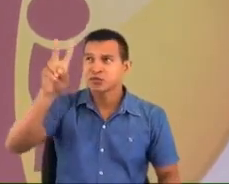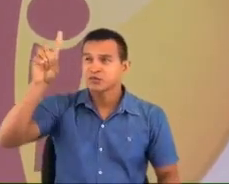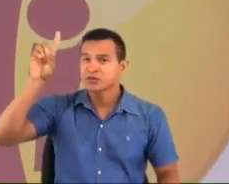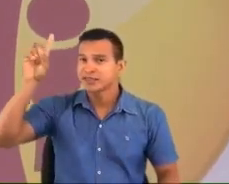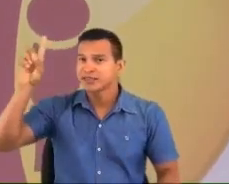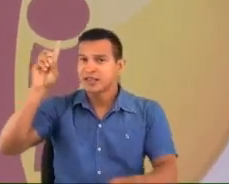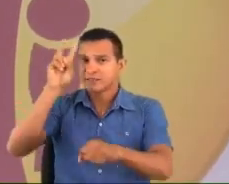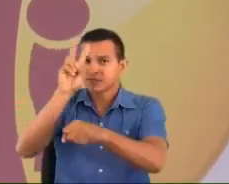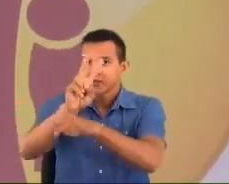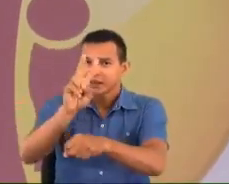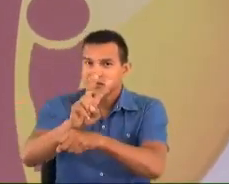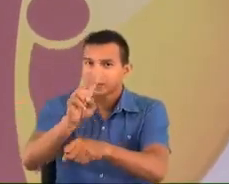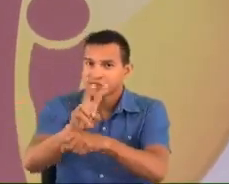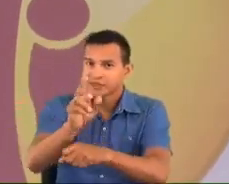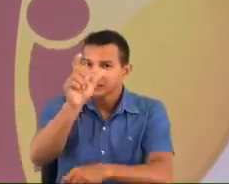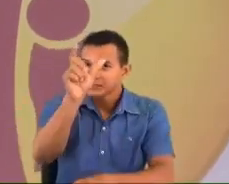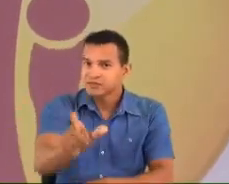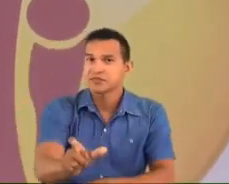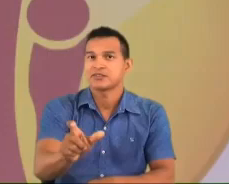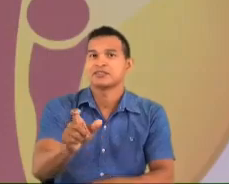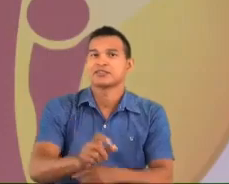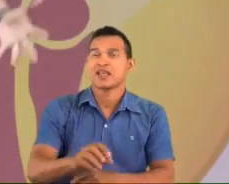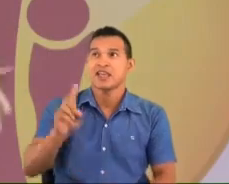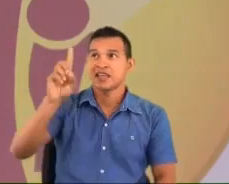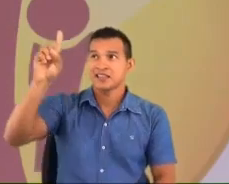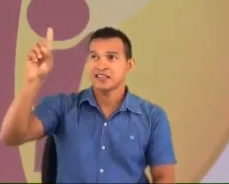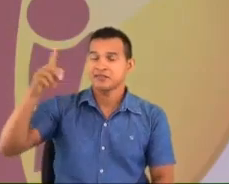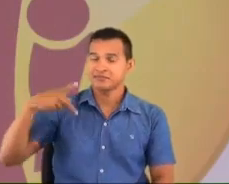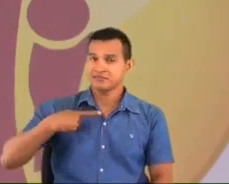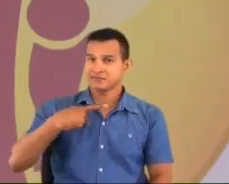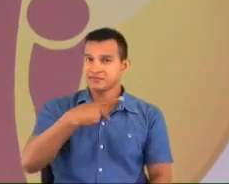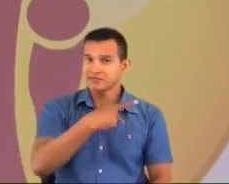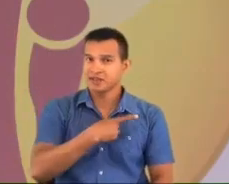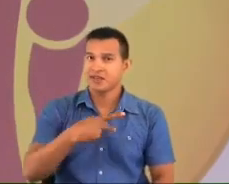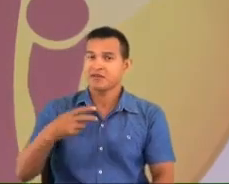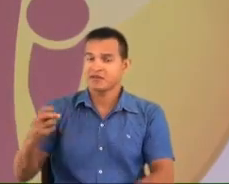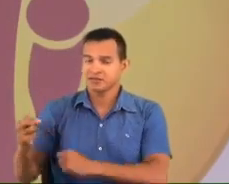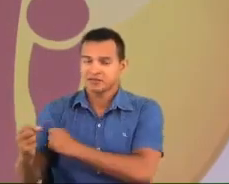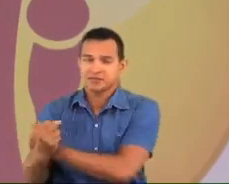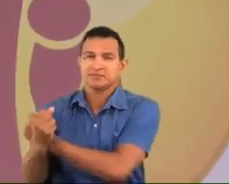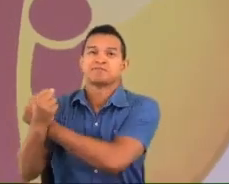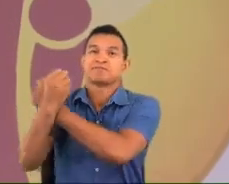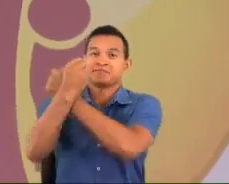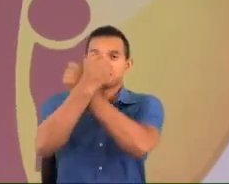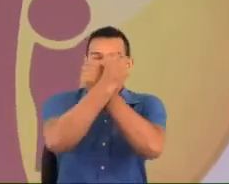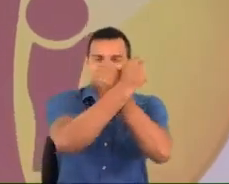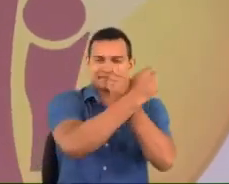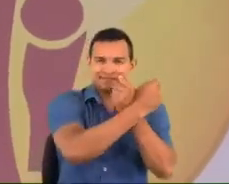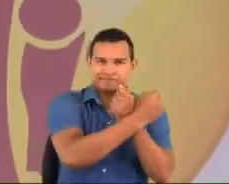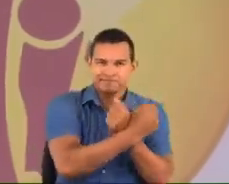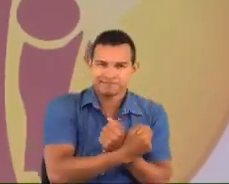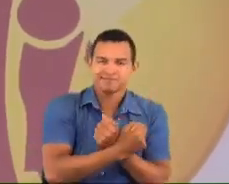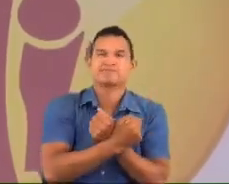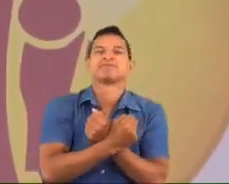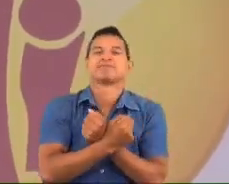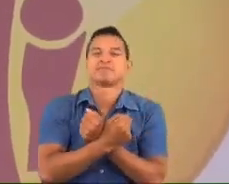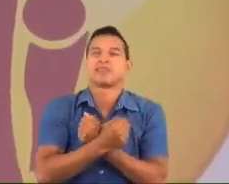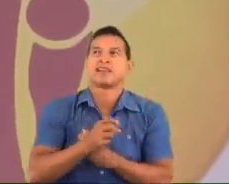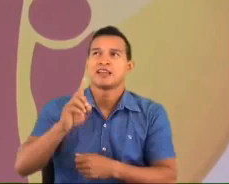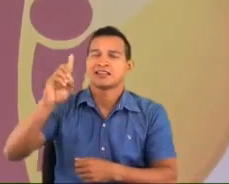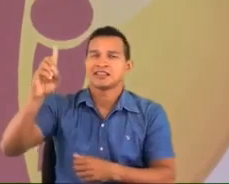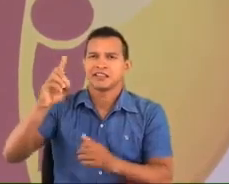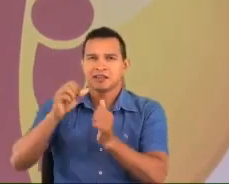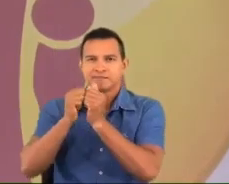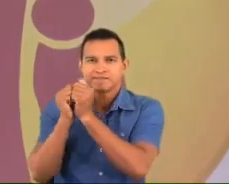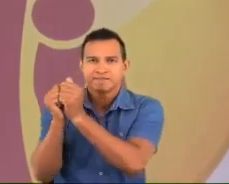protetor e o nosso pastor. E se tivermos que passar pelo vale da sombra da morte, lá Ele estará